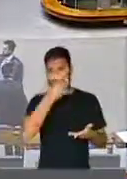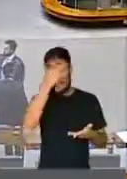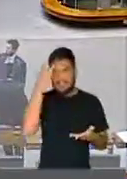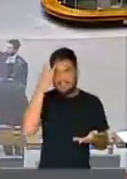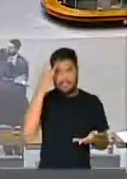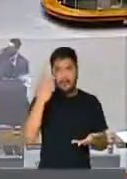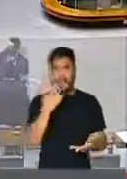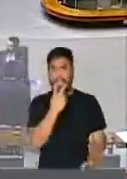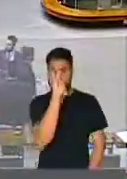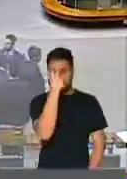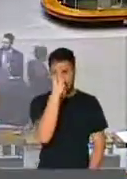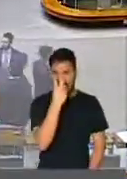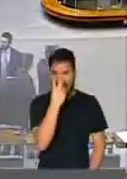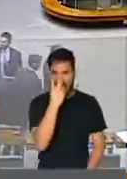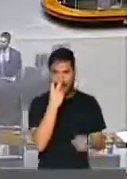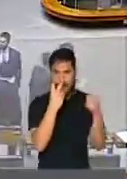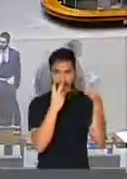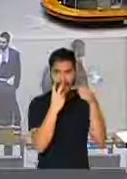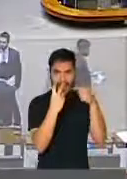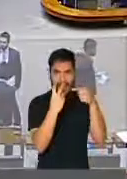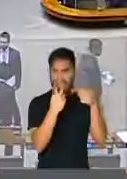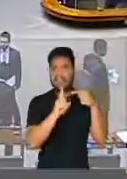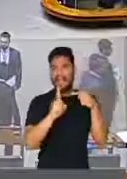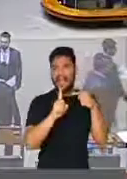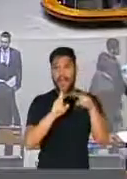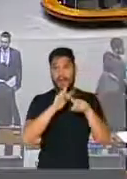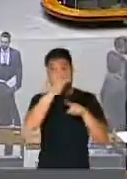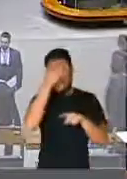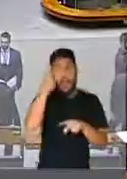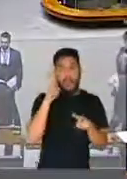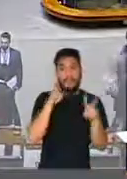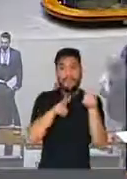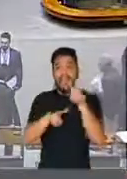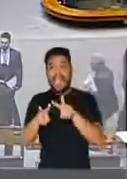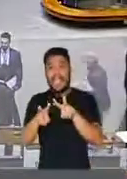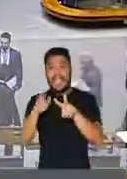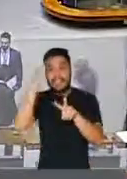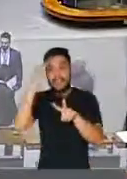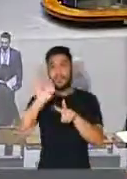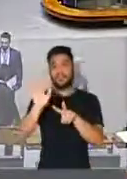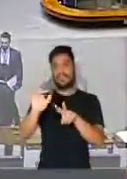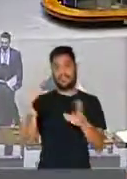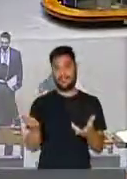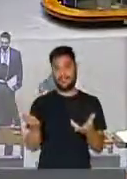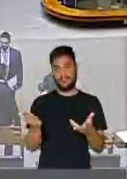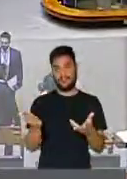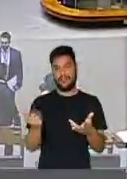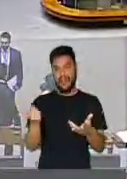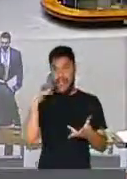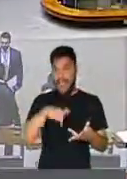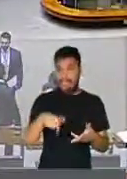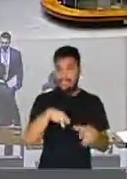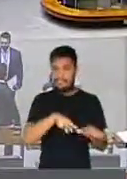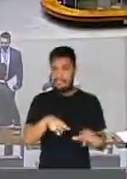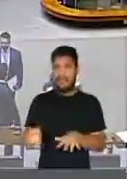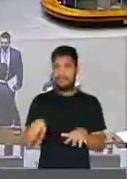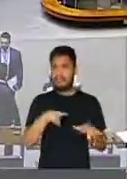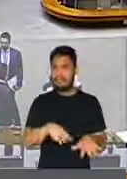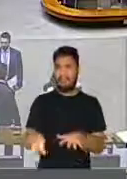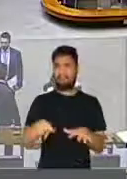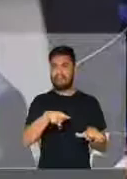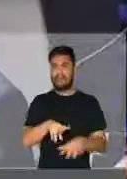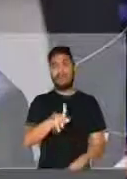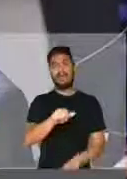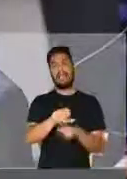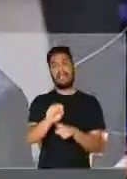tem a visão, é aquele que enxerga e não consegue ver. Que toda semana a conta de gás tá